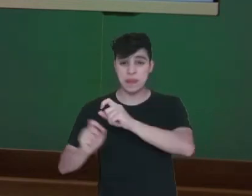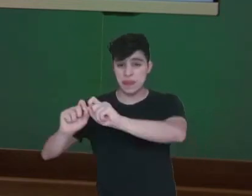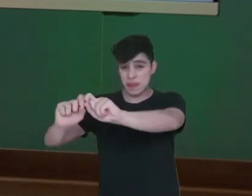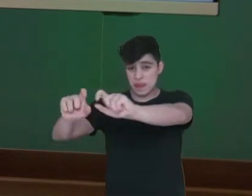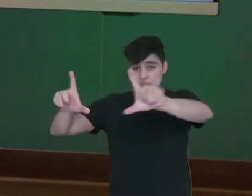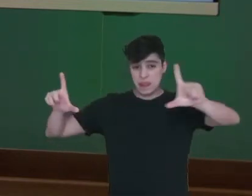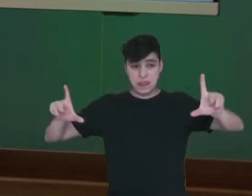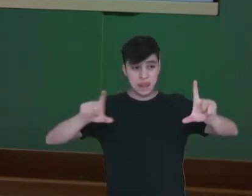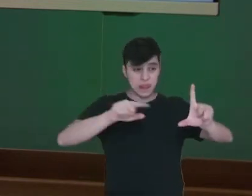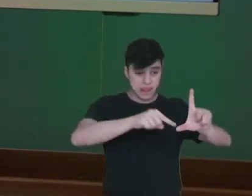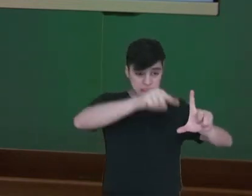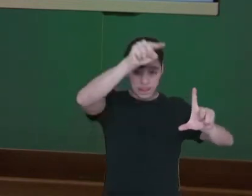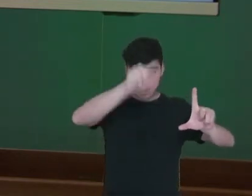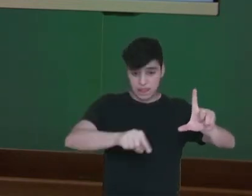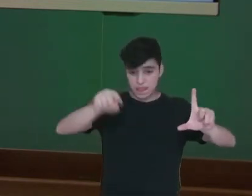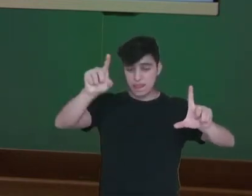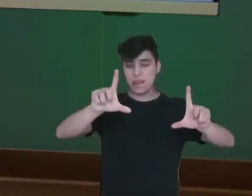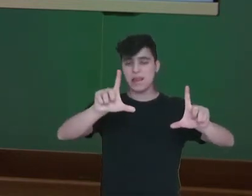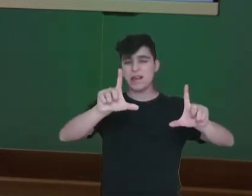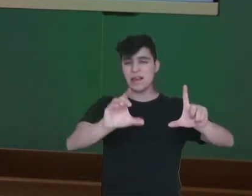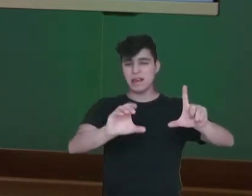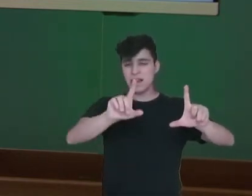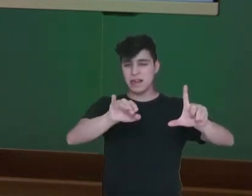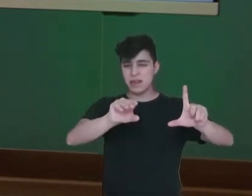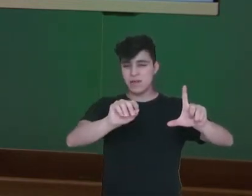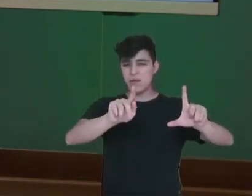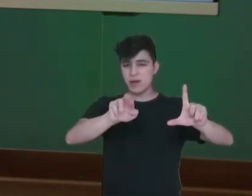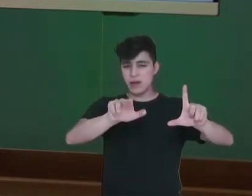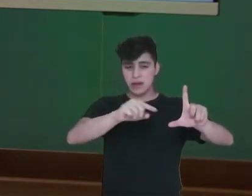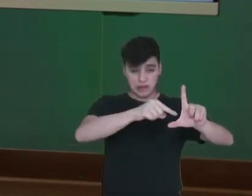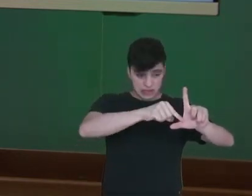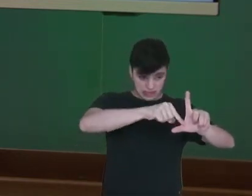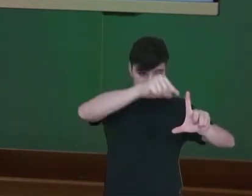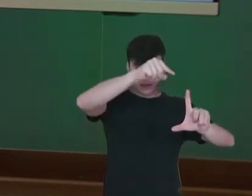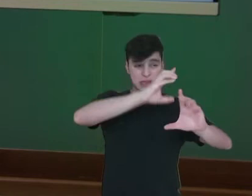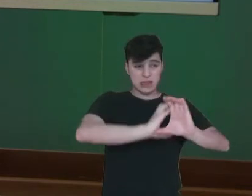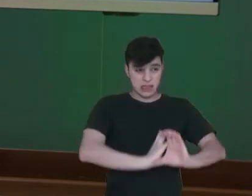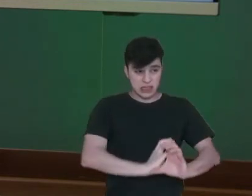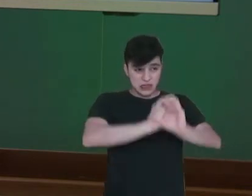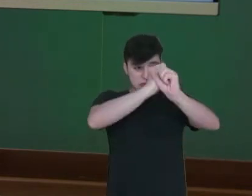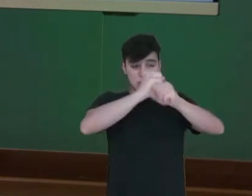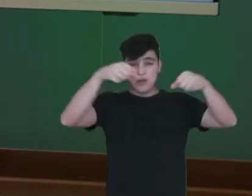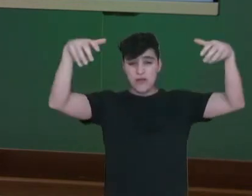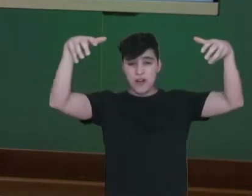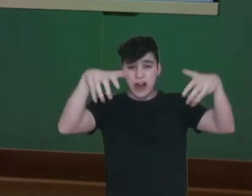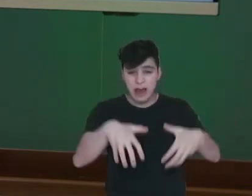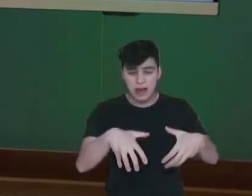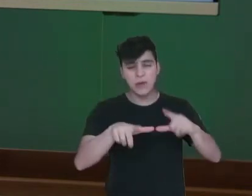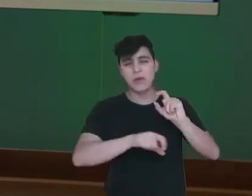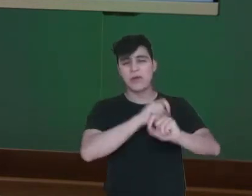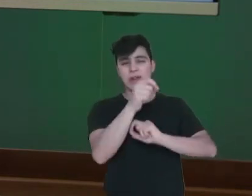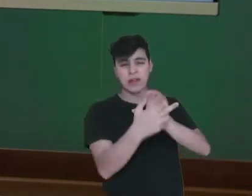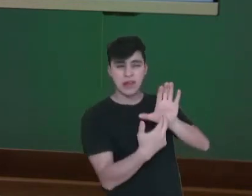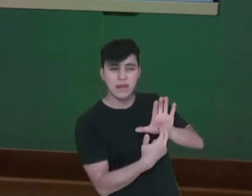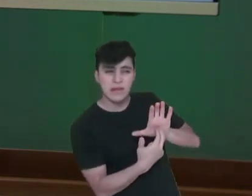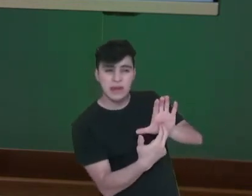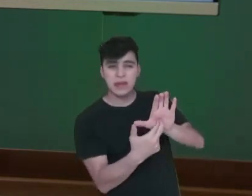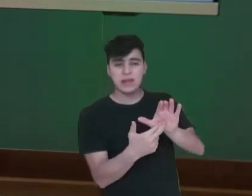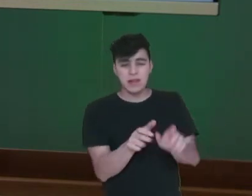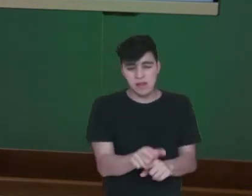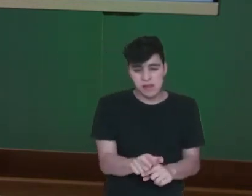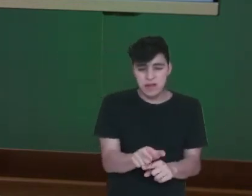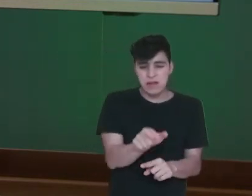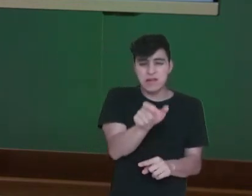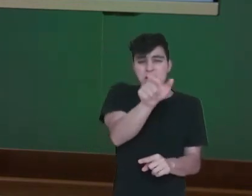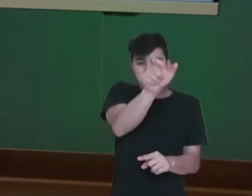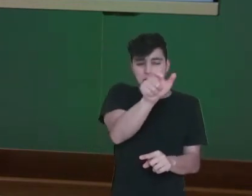chamado de climograma. Ele vai mostrar para nós a quantidade de chuvas, que é representada pelas barrinhas,